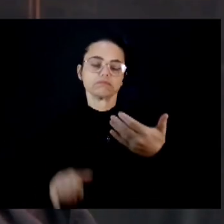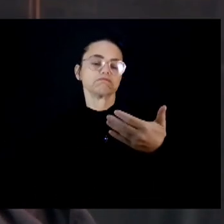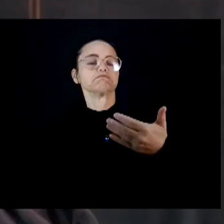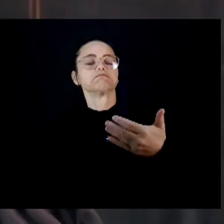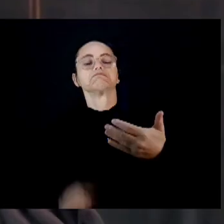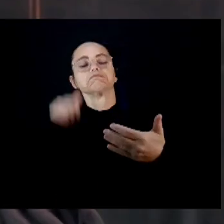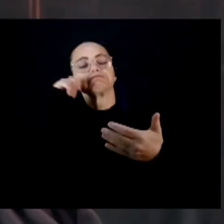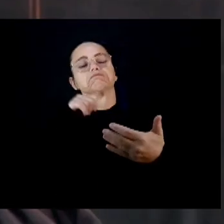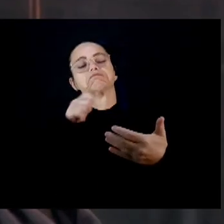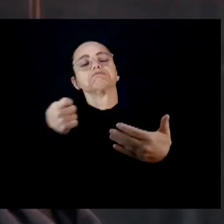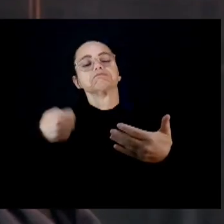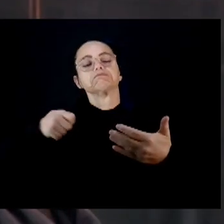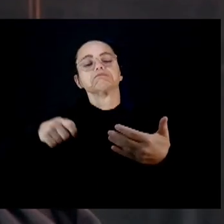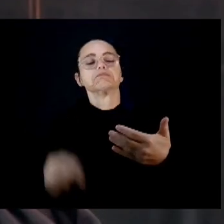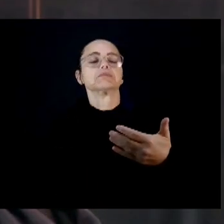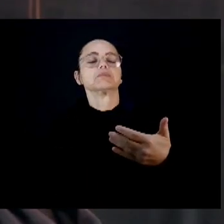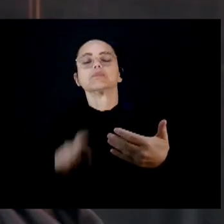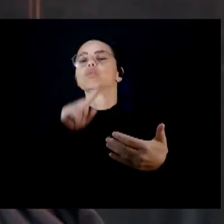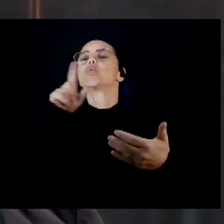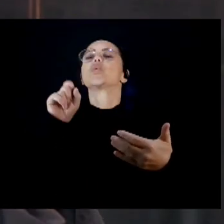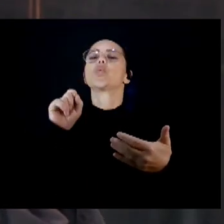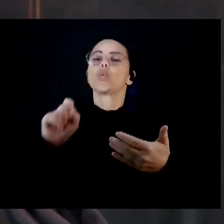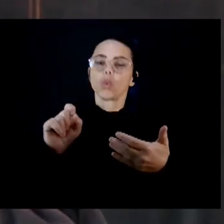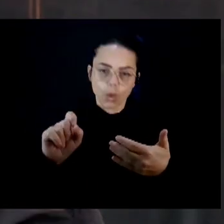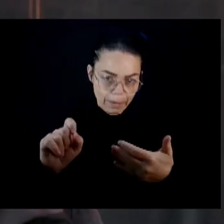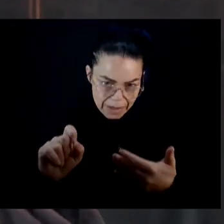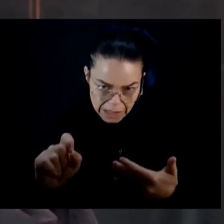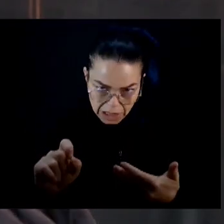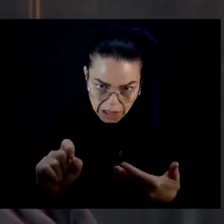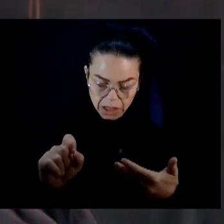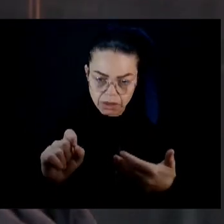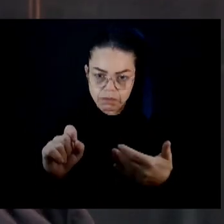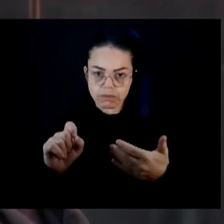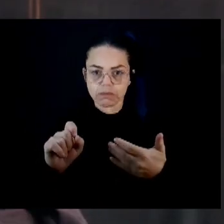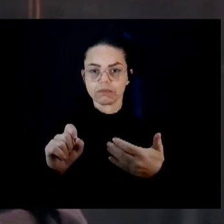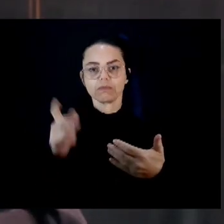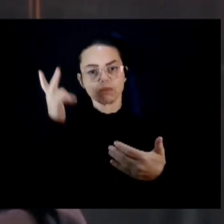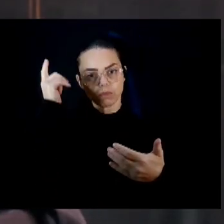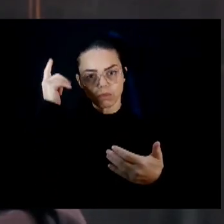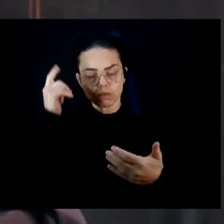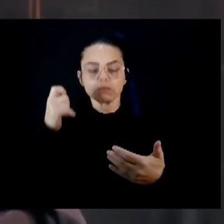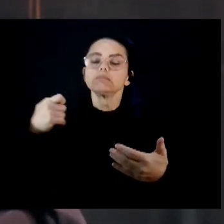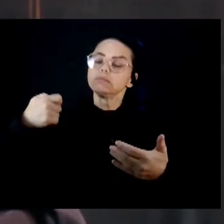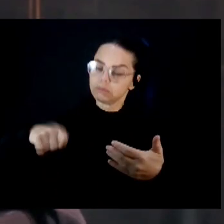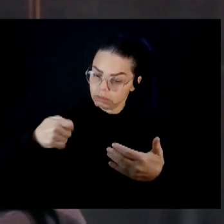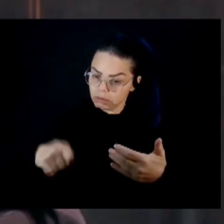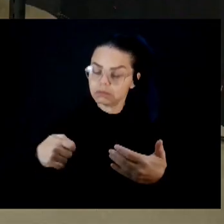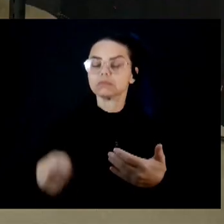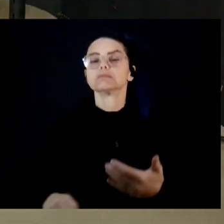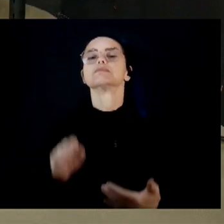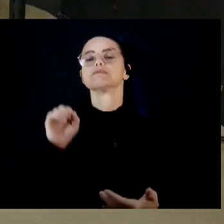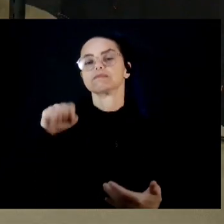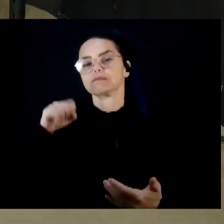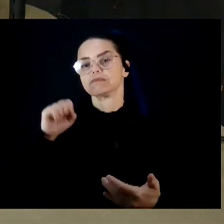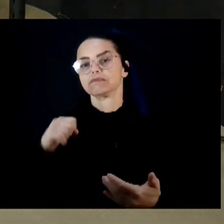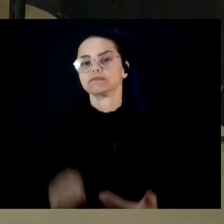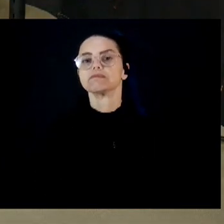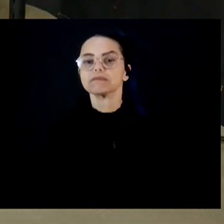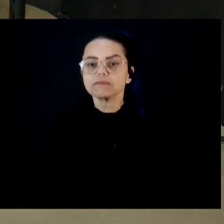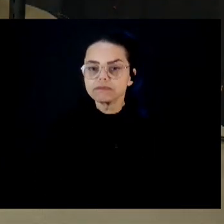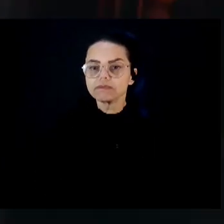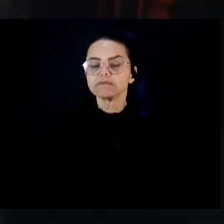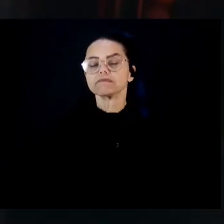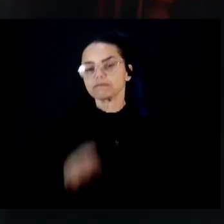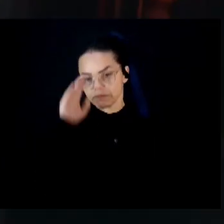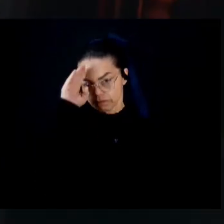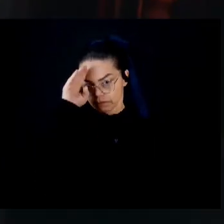precisa e do que ela precisa, porque geralmente precisa de alguma coisa sim. Sim, mas a gente precisa principalmente